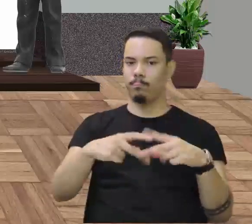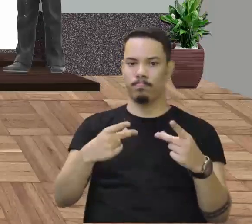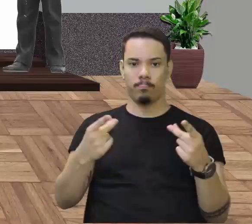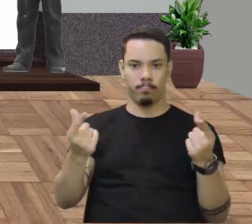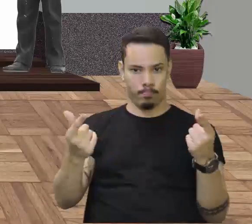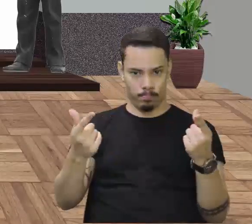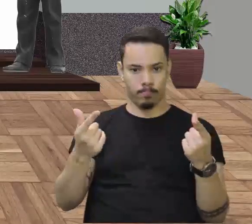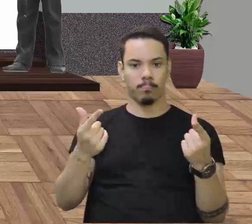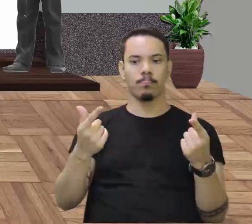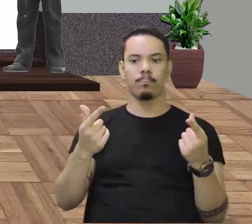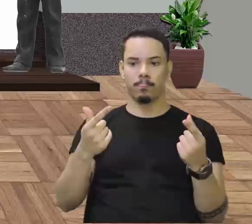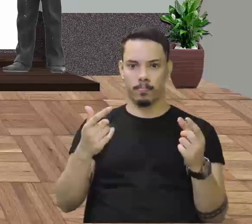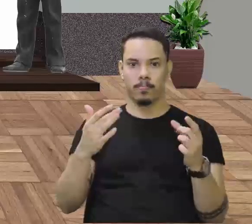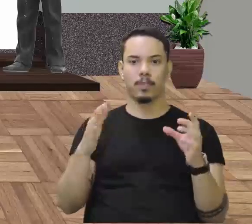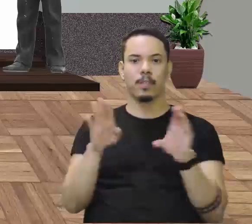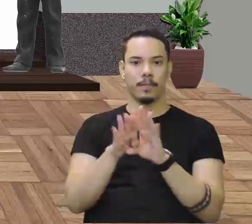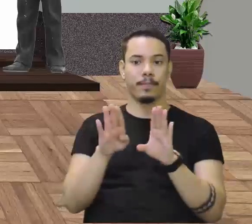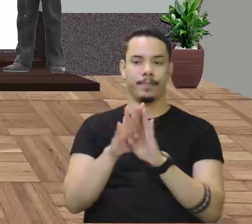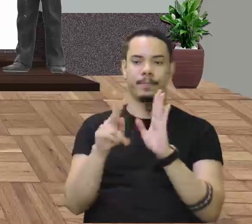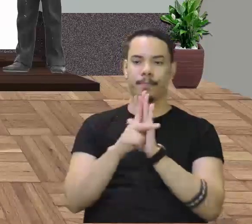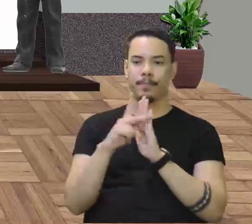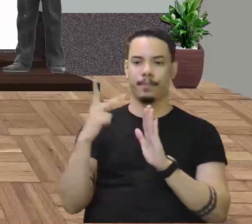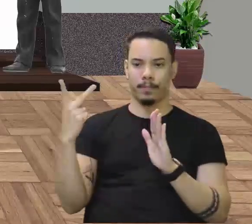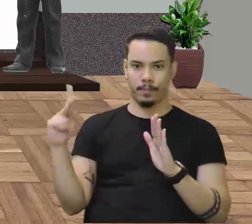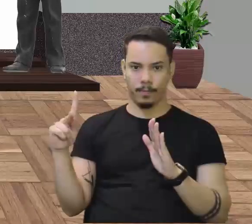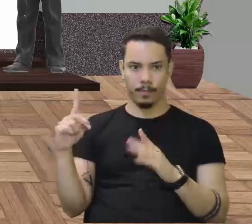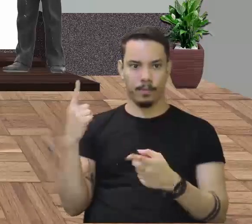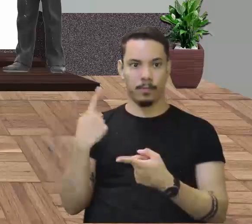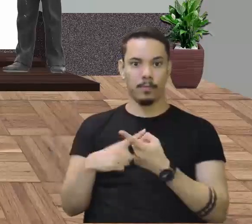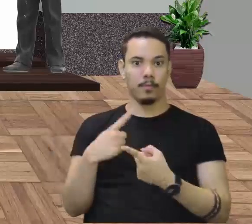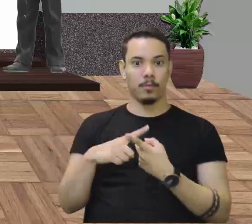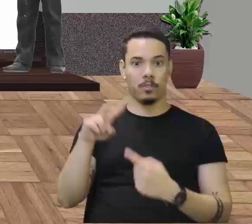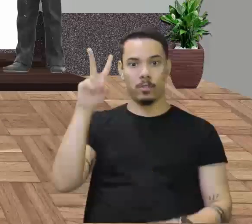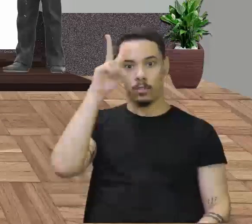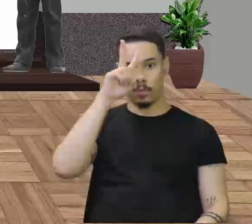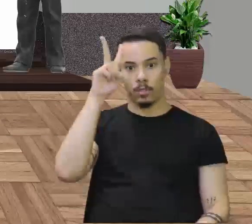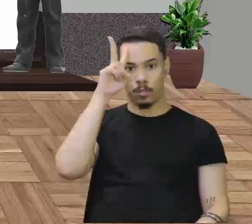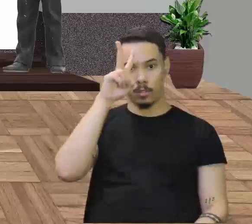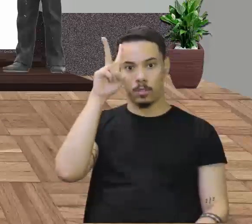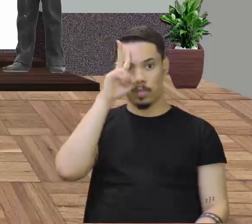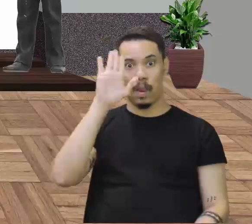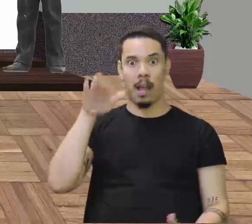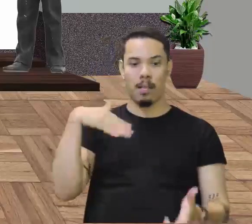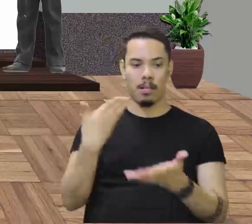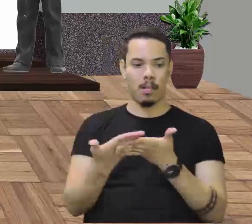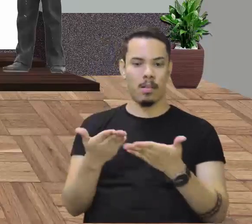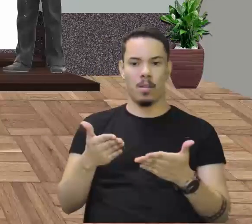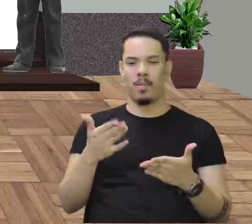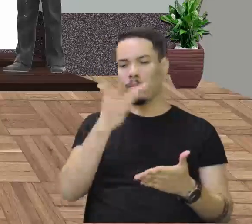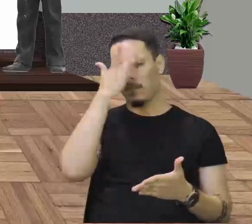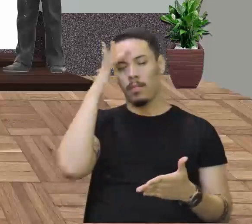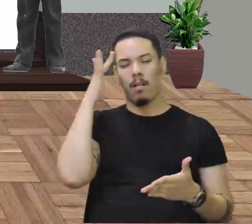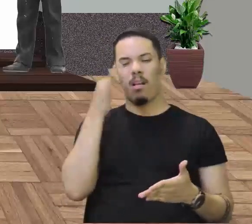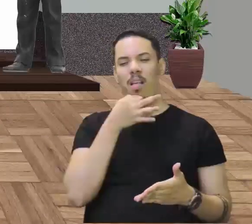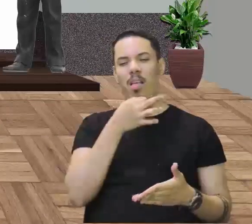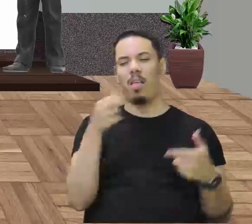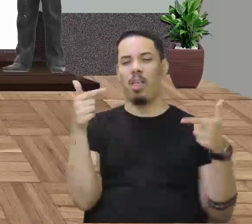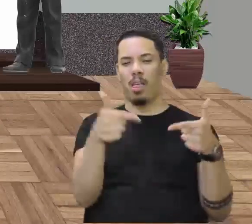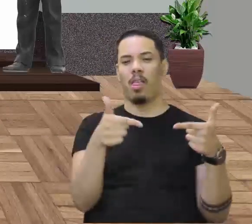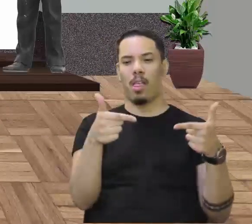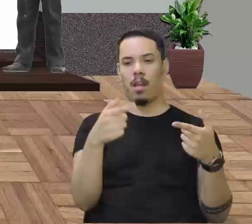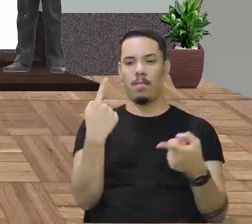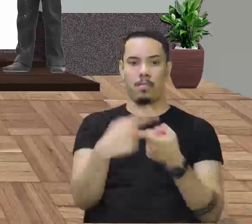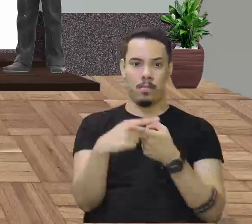Ele veio com essa missão. Missão essa que, historicamente, ela é muito criticada. Até porque